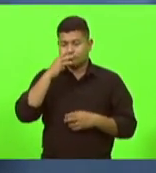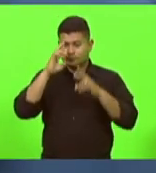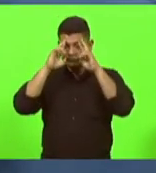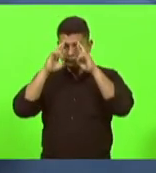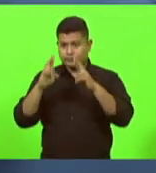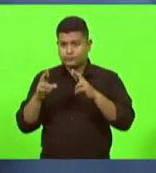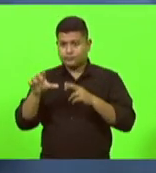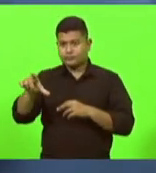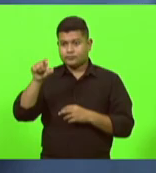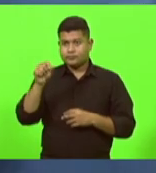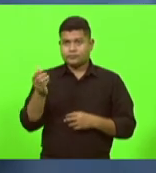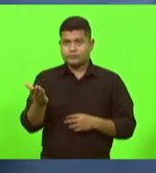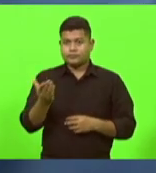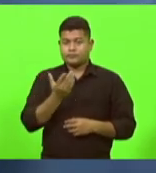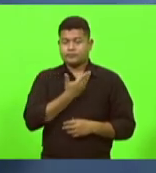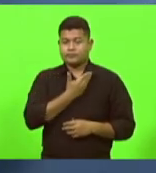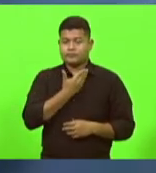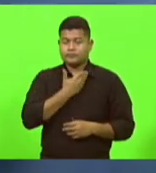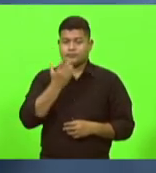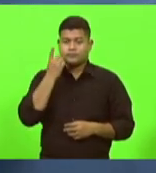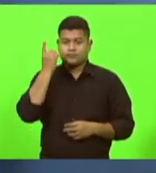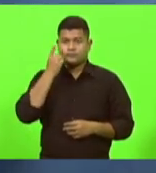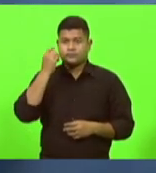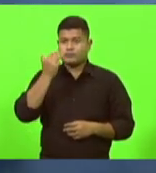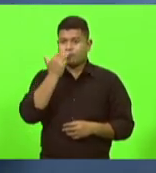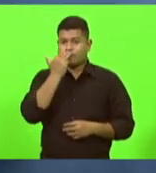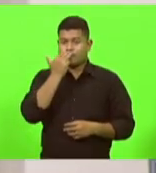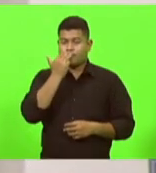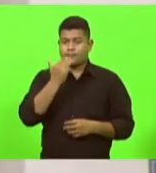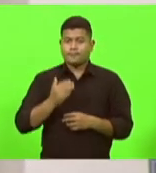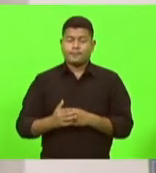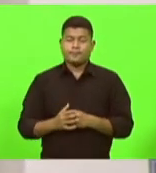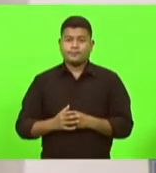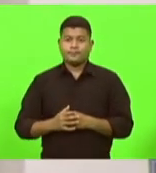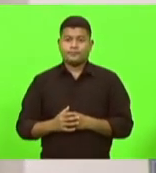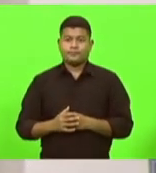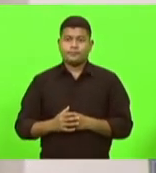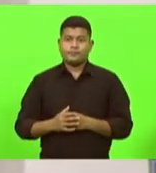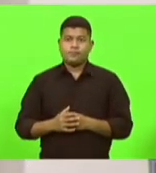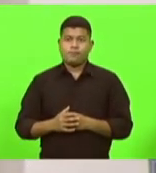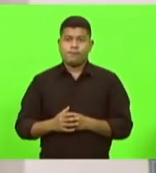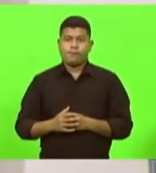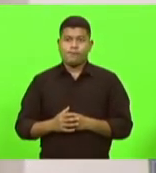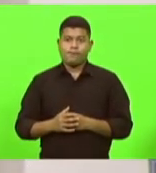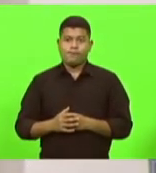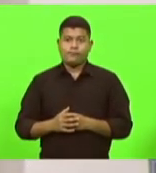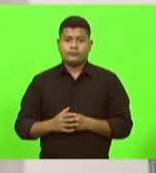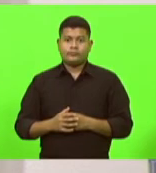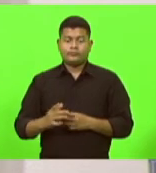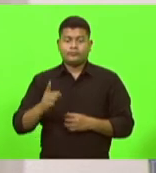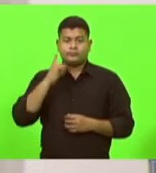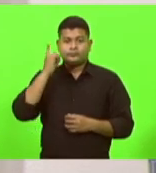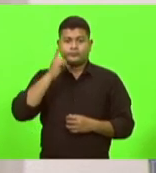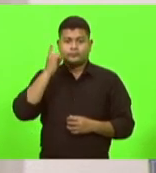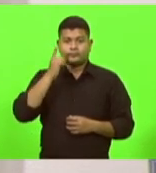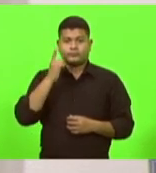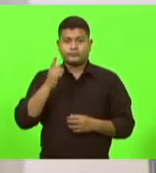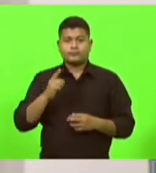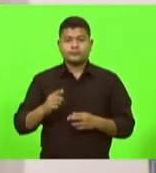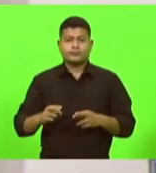voto no meu amigo deputado Moacir Sopelsa. Obrigado, deputado. Como vota o deputado Romildo